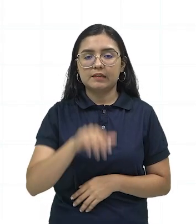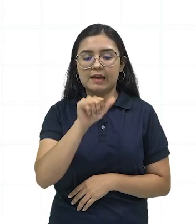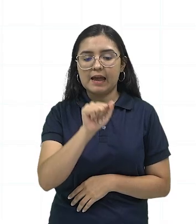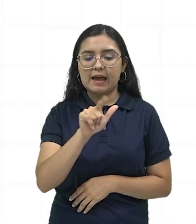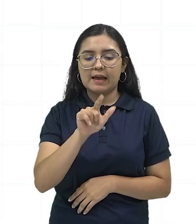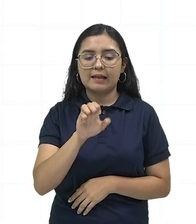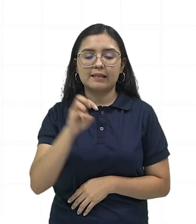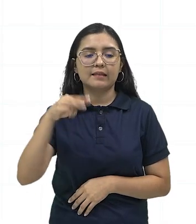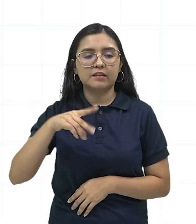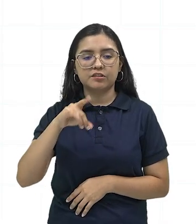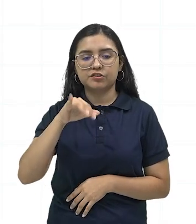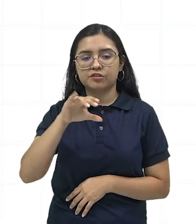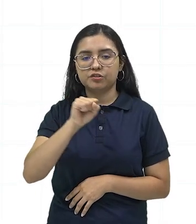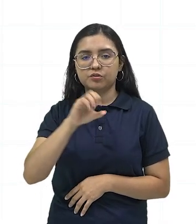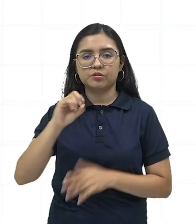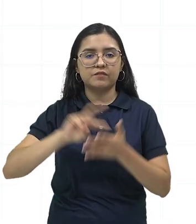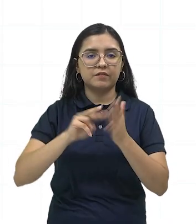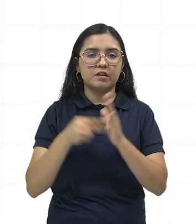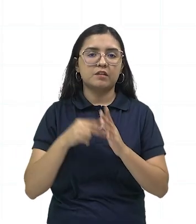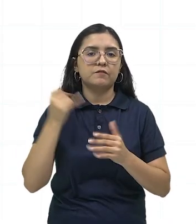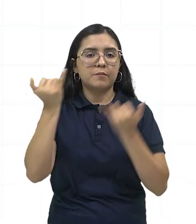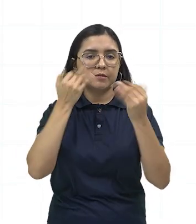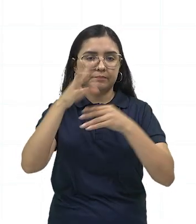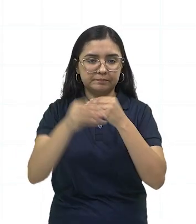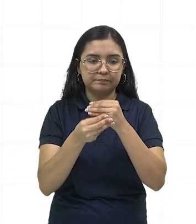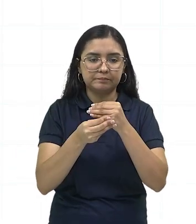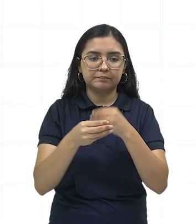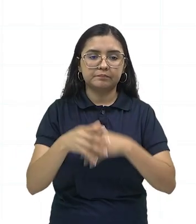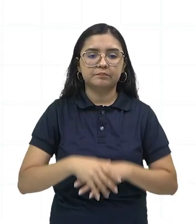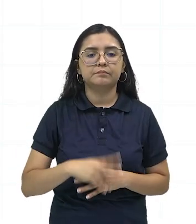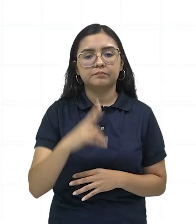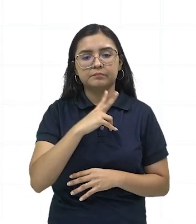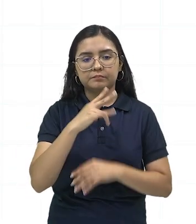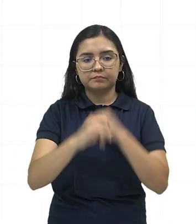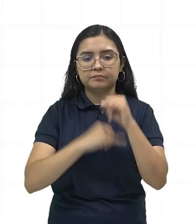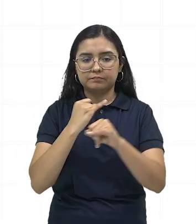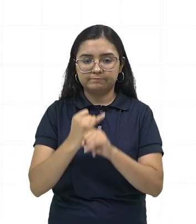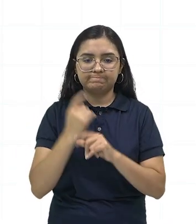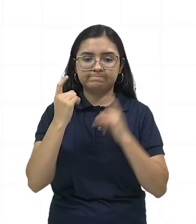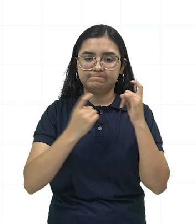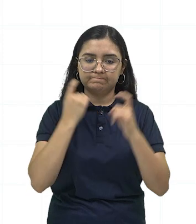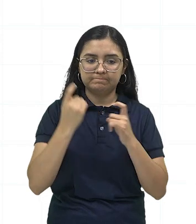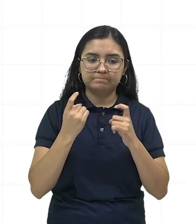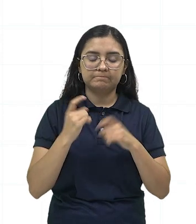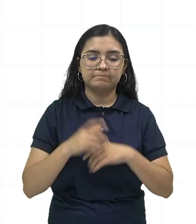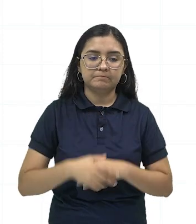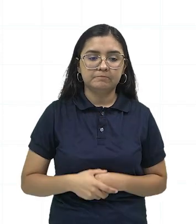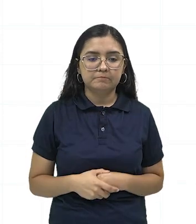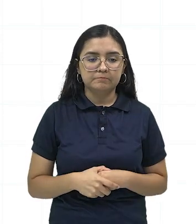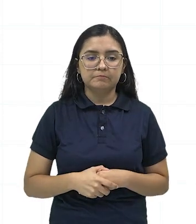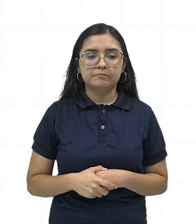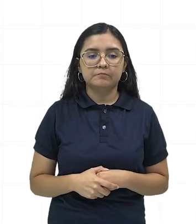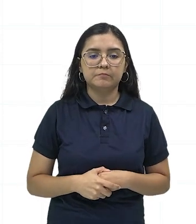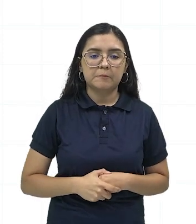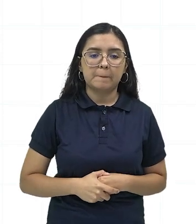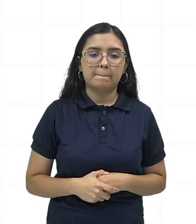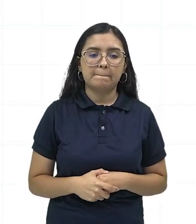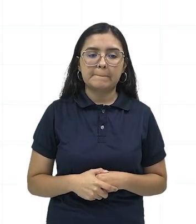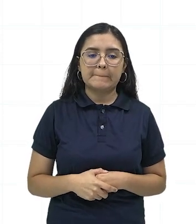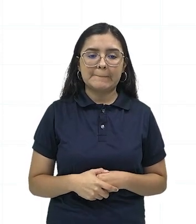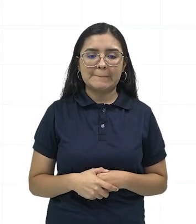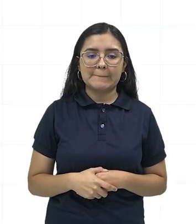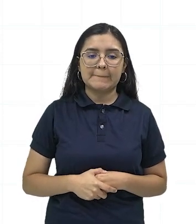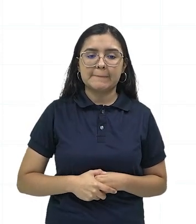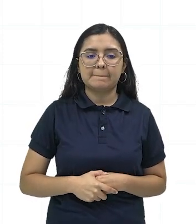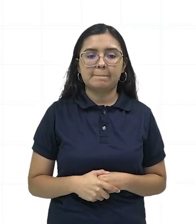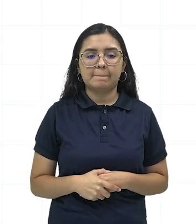partir do nosso conectivo. Além disso, né, a privacidade online é uma preocupação cada vez mais premente. Mesmo